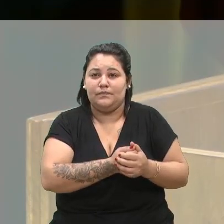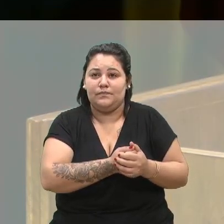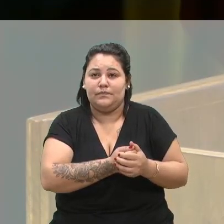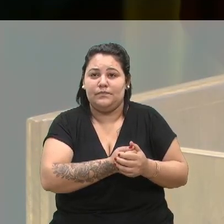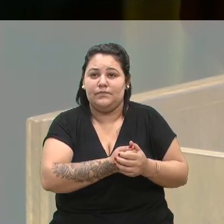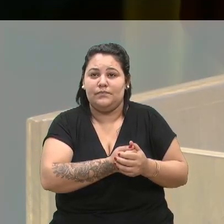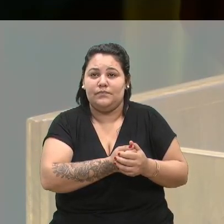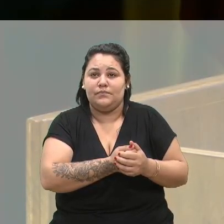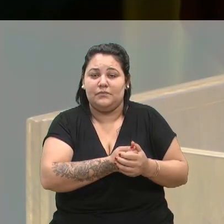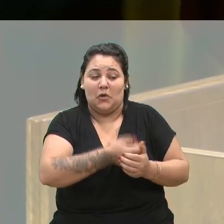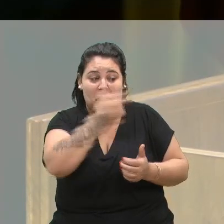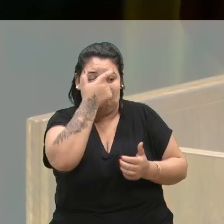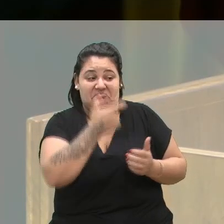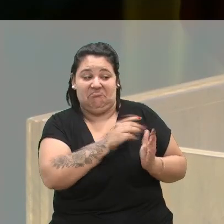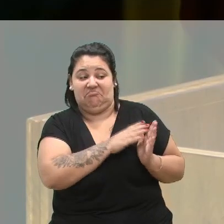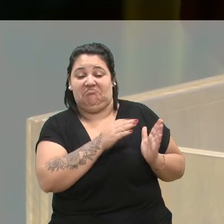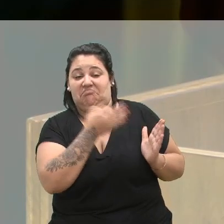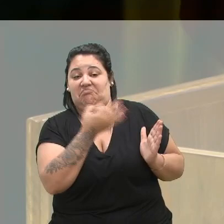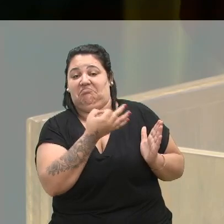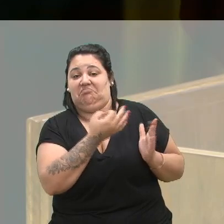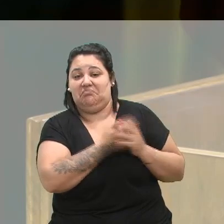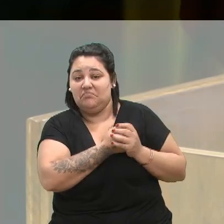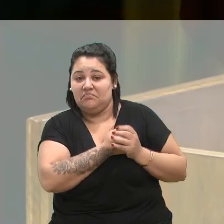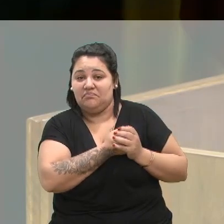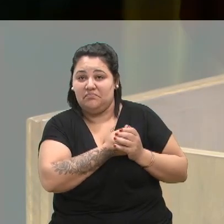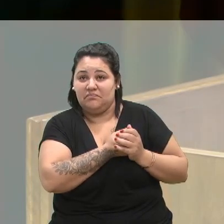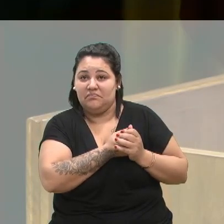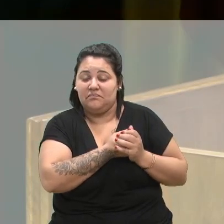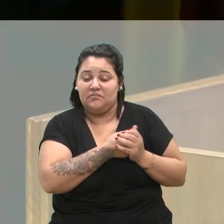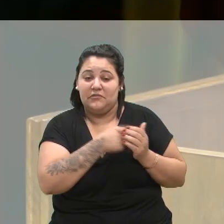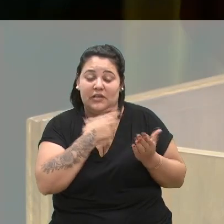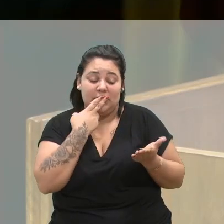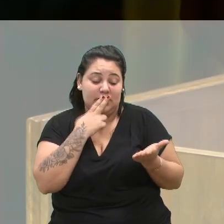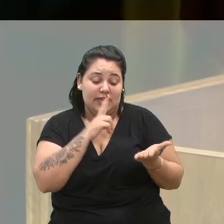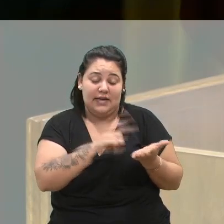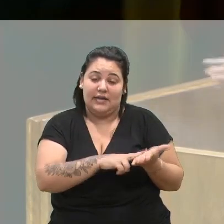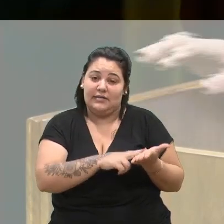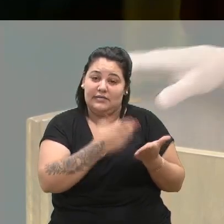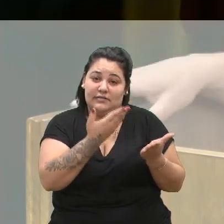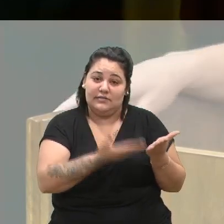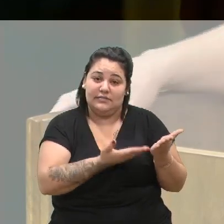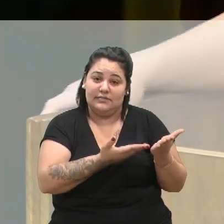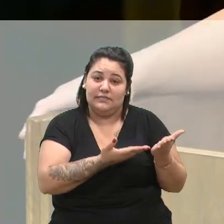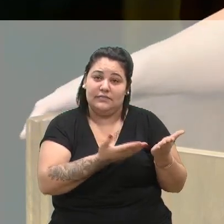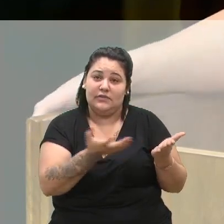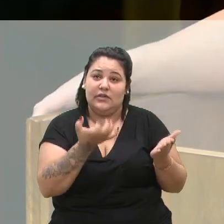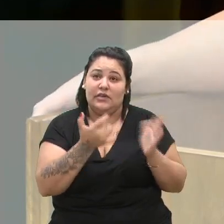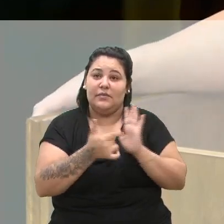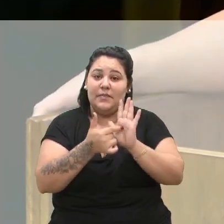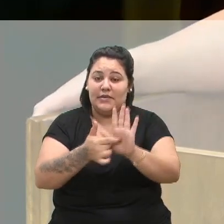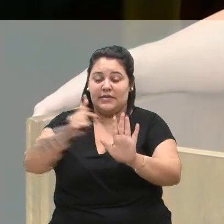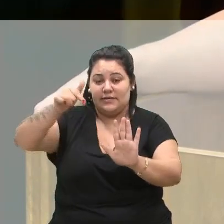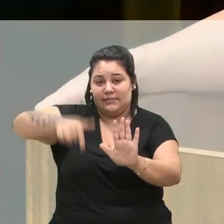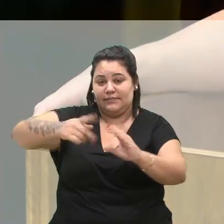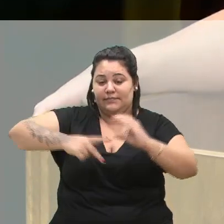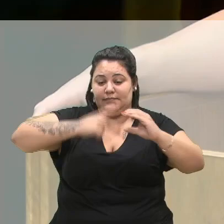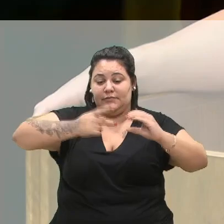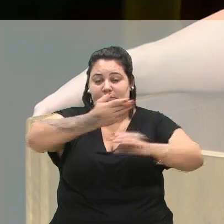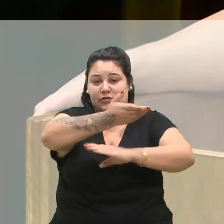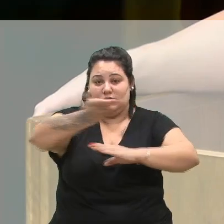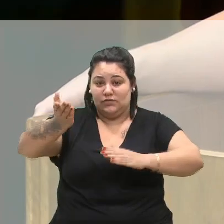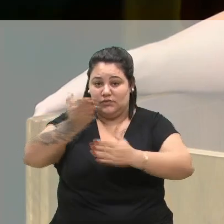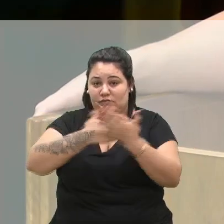base nesse parágrafo da carta que eu quero me apresentar nessa casa para os nobres